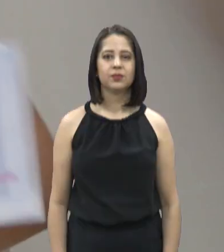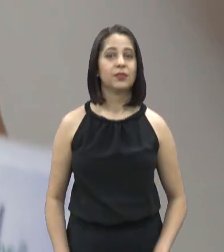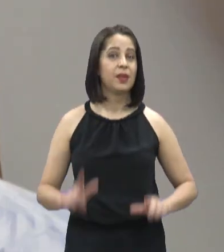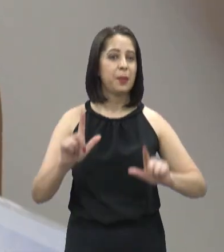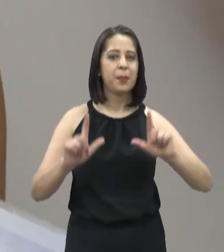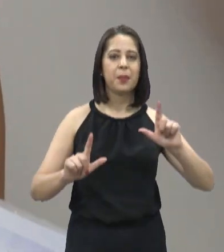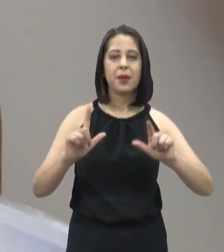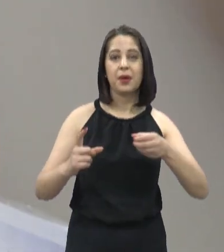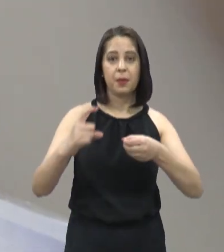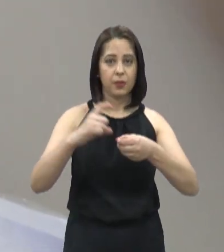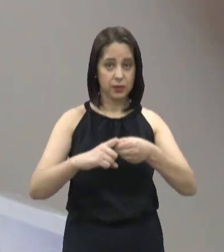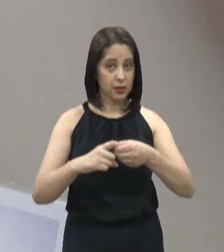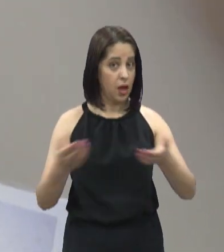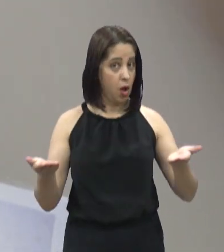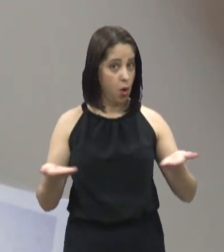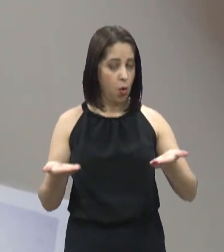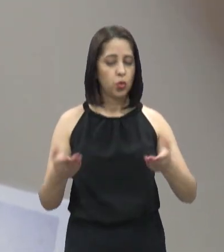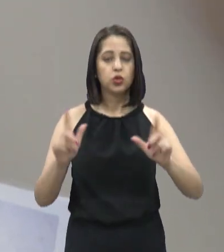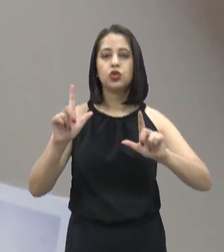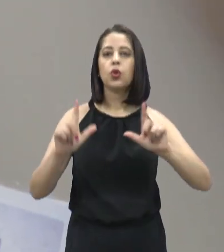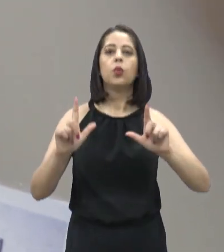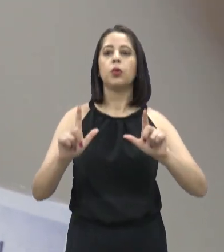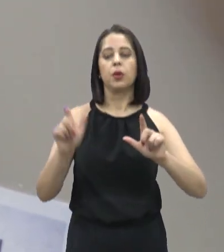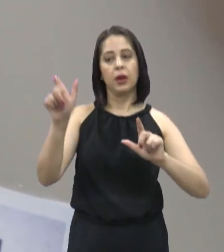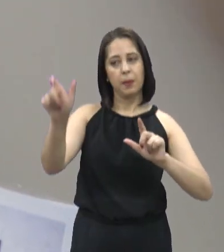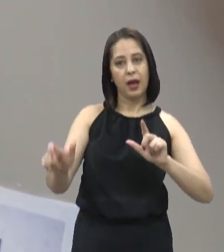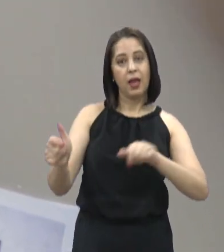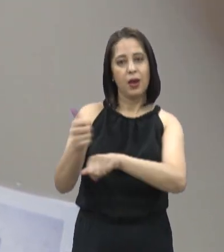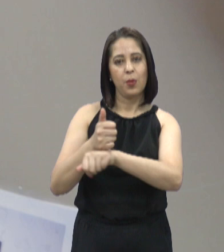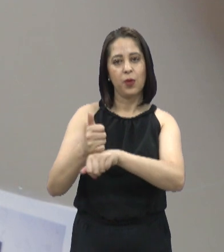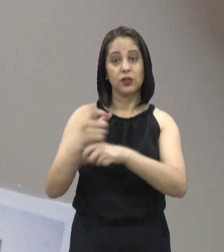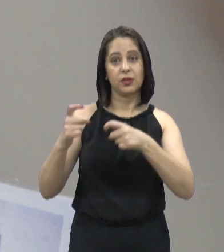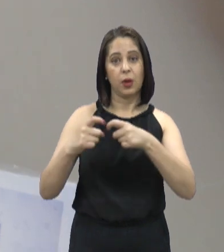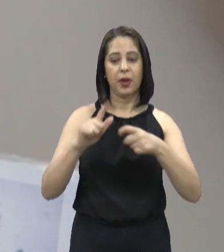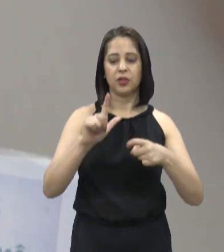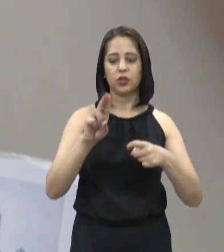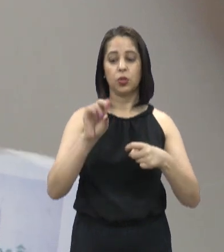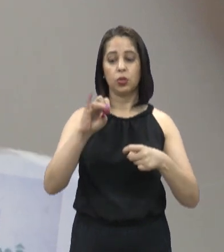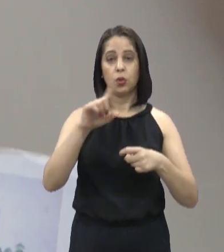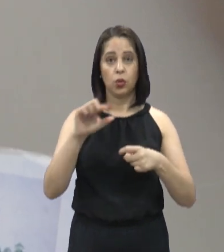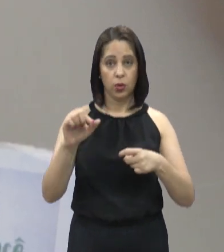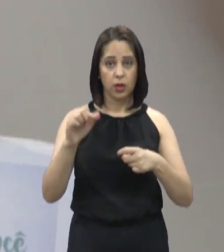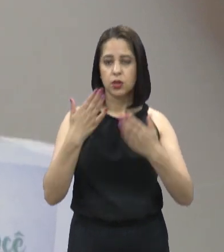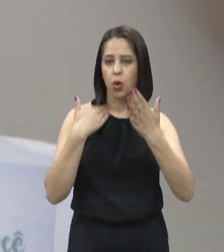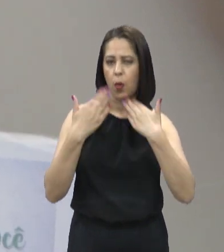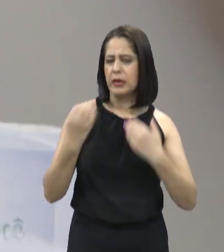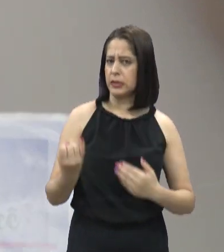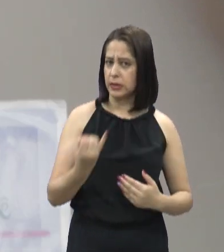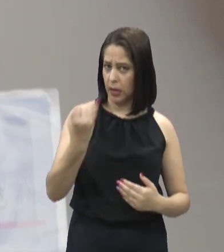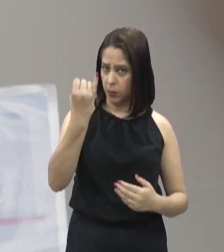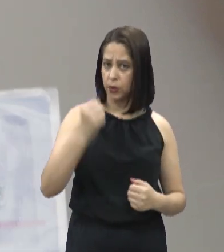Estamos de volta e no De Bem com Você de hoje eu recebo o Dr. Luiz Alexandre Campos com uma conversa muito